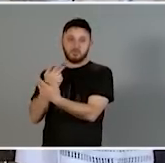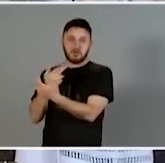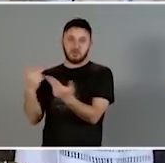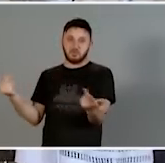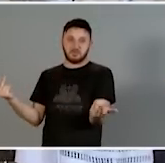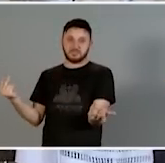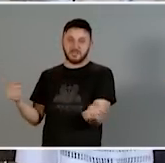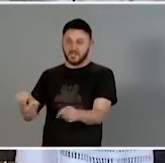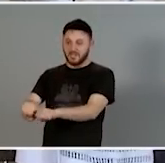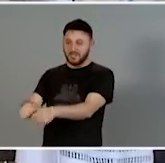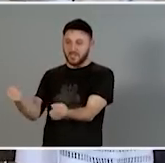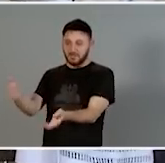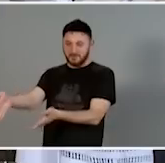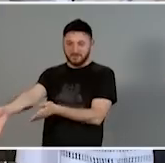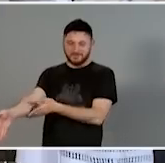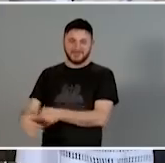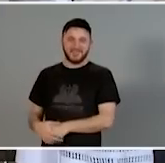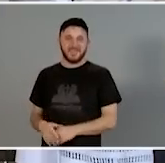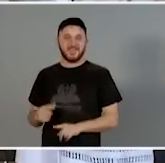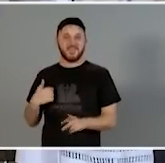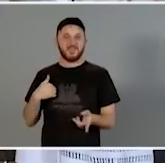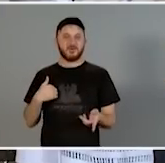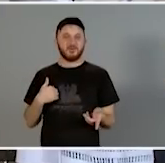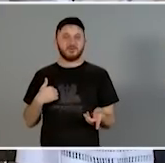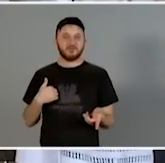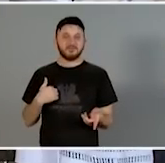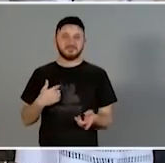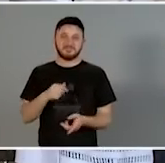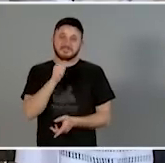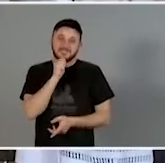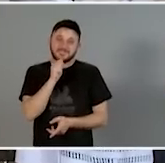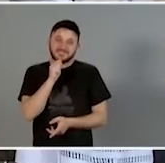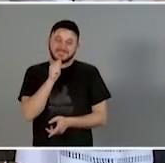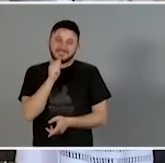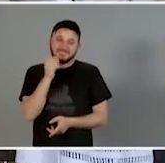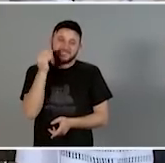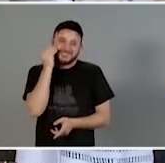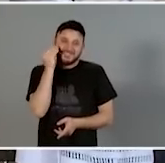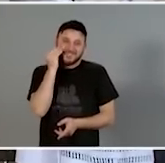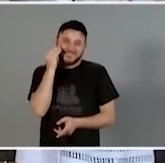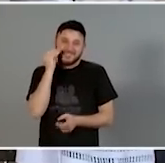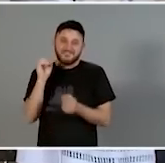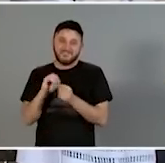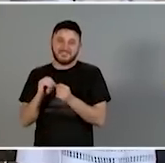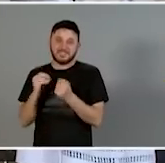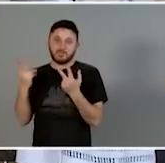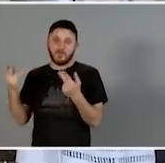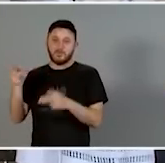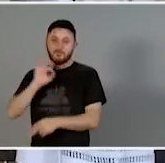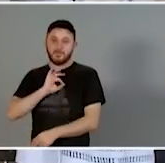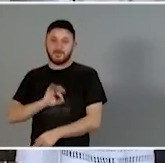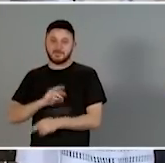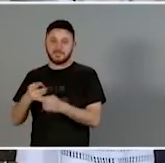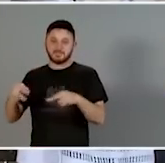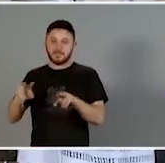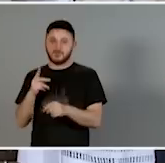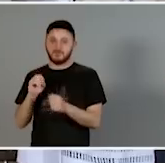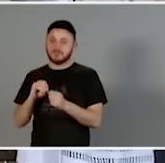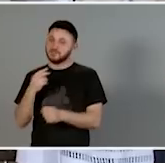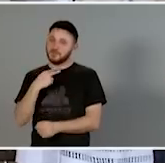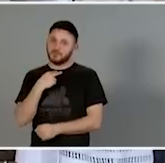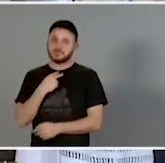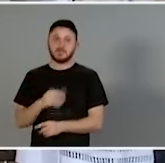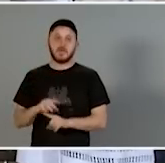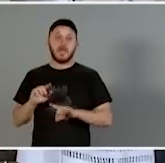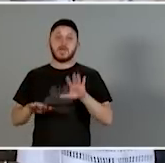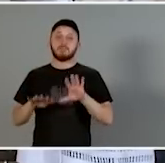vai quebrar o chão. Eu fui identificar o que era, para saber se eu posso fazer o que o padre fez. Não posso. Existem fardos que você não